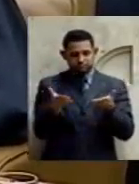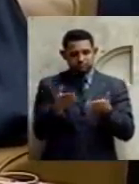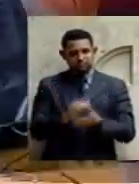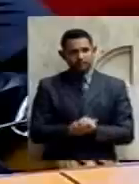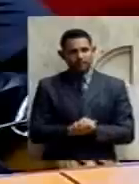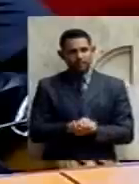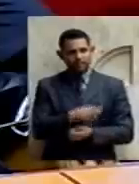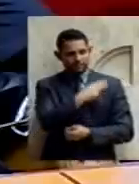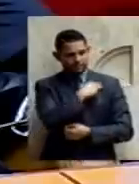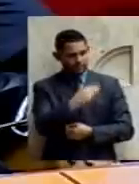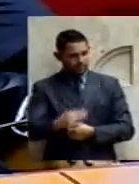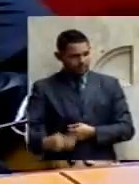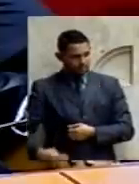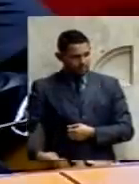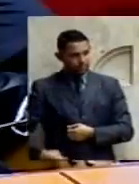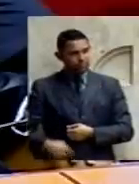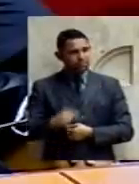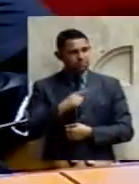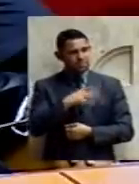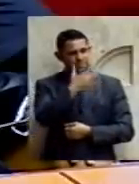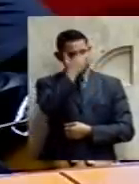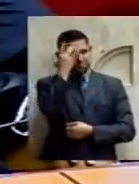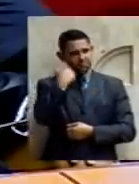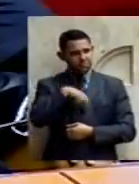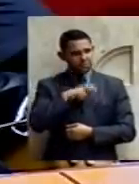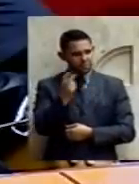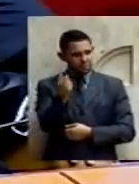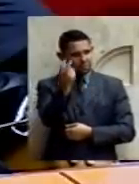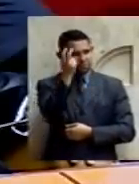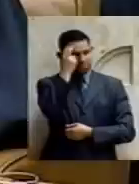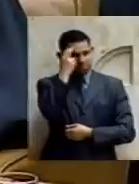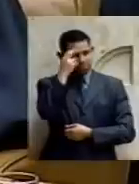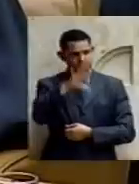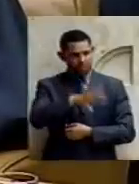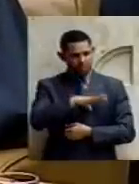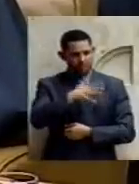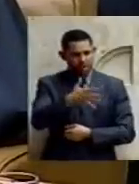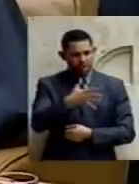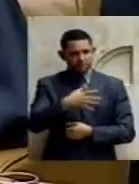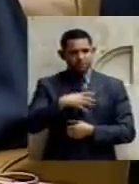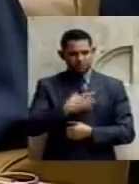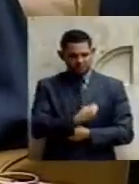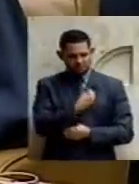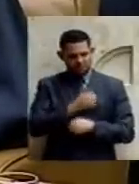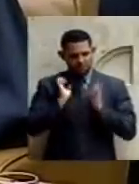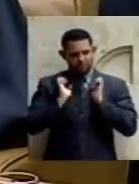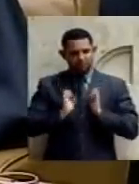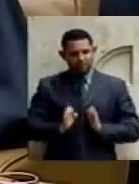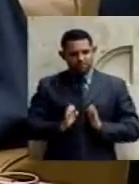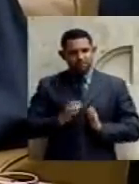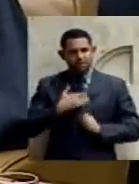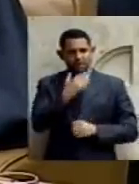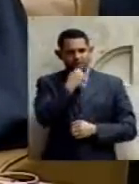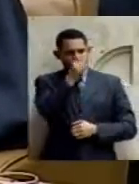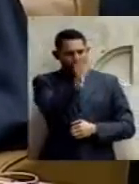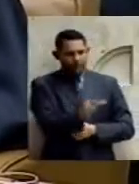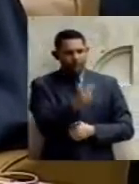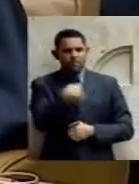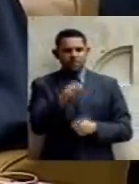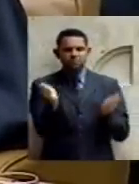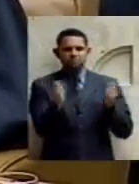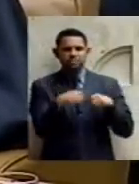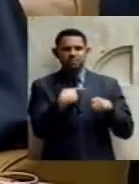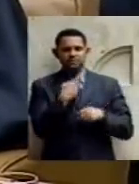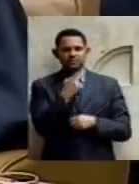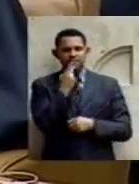ministro Joaquim Barbosa, um paradigma de cultura, independência, coragem e honradez, é daqueles homens a que Cícero se